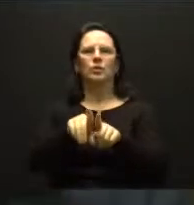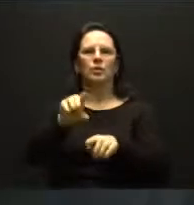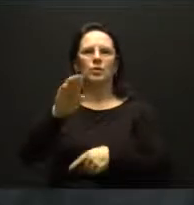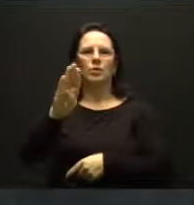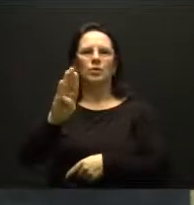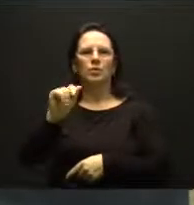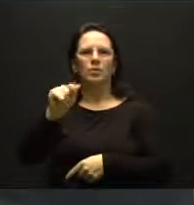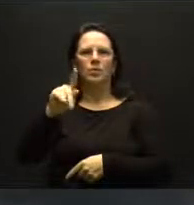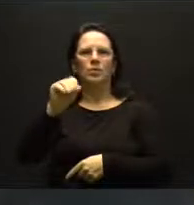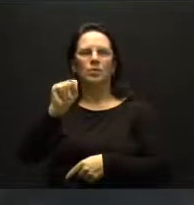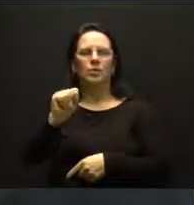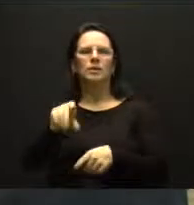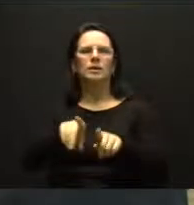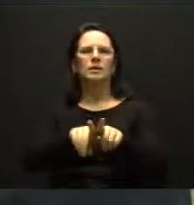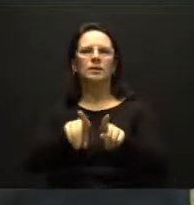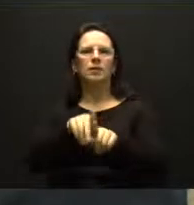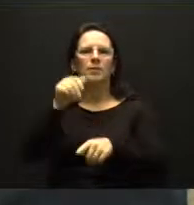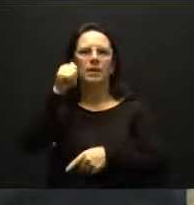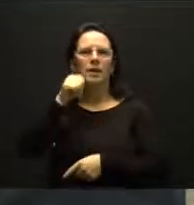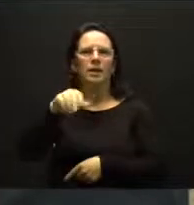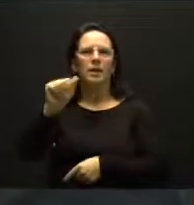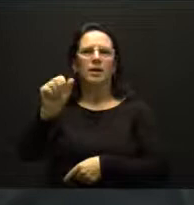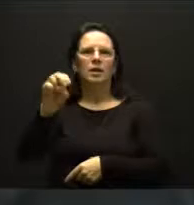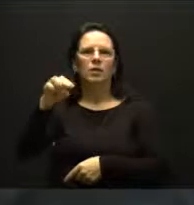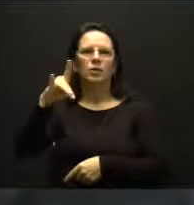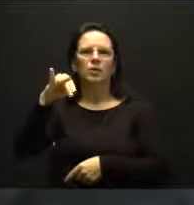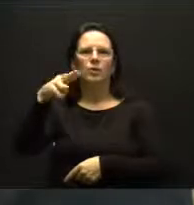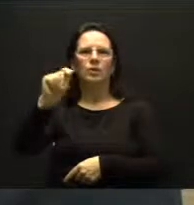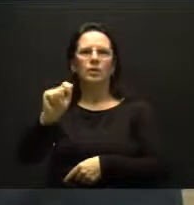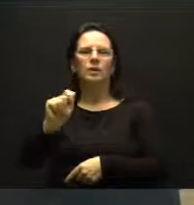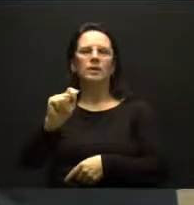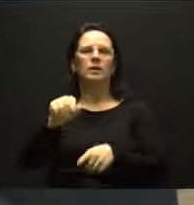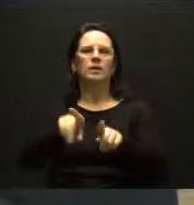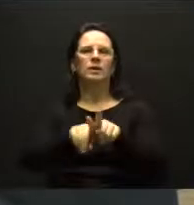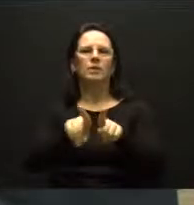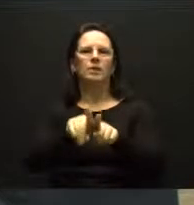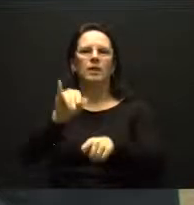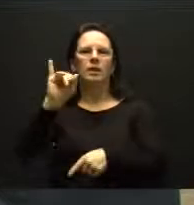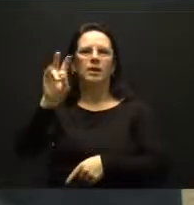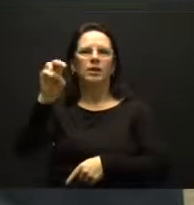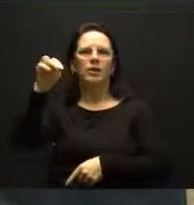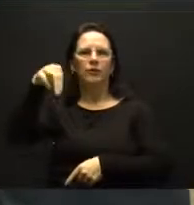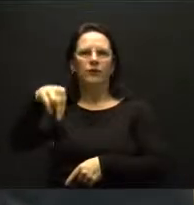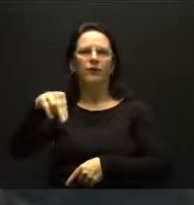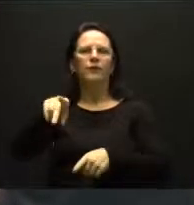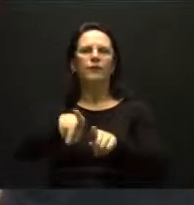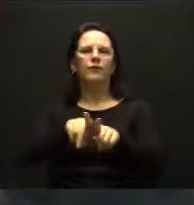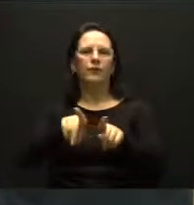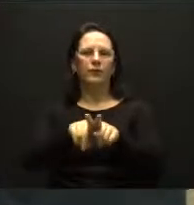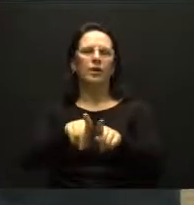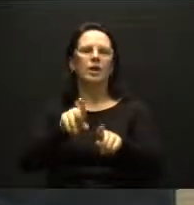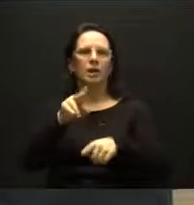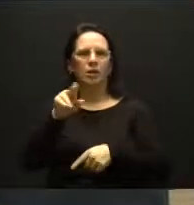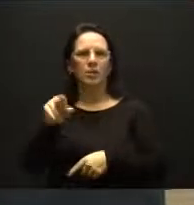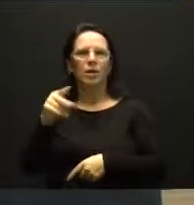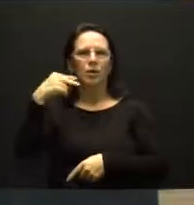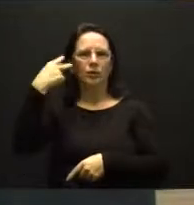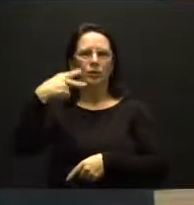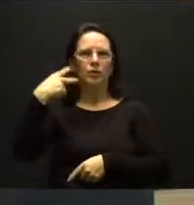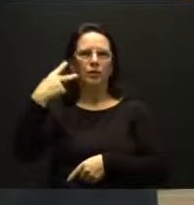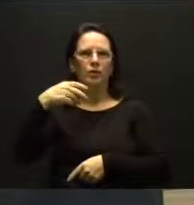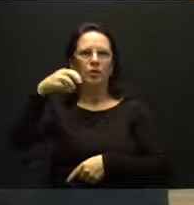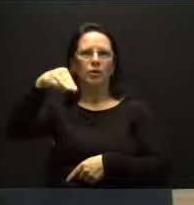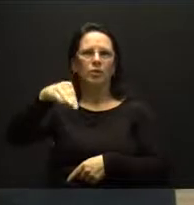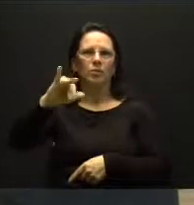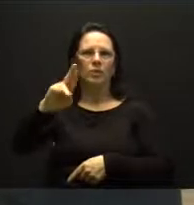antonieta silvino a toninha da caixa de previdência e ivan é laico irmão do ex-vereador e ex-presidente da casa e rádio